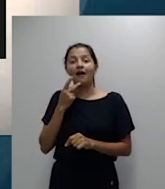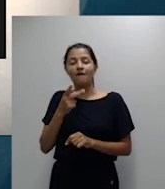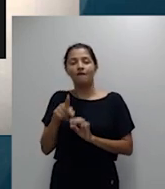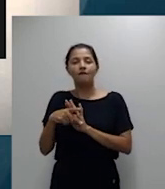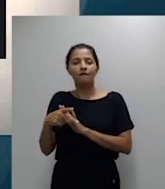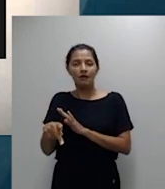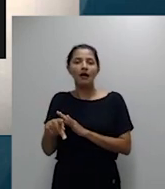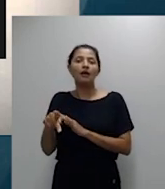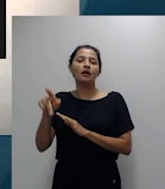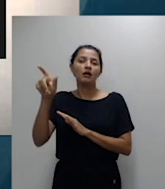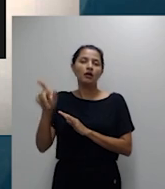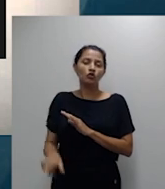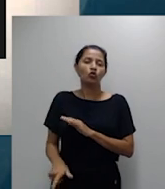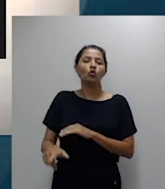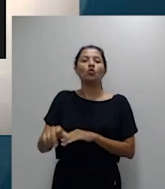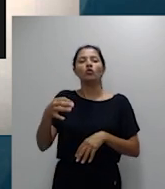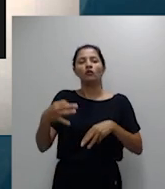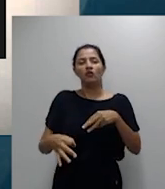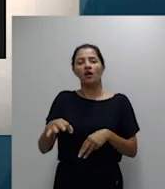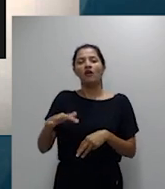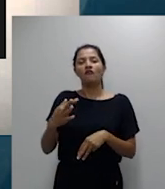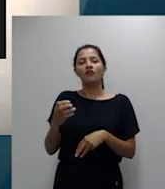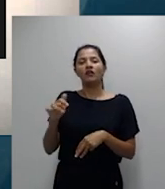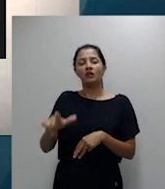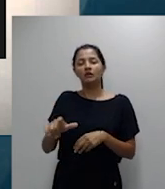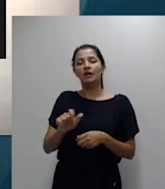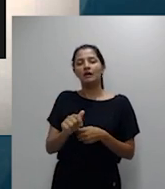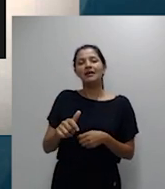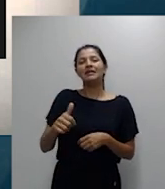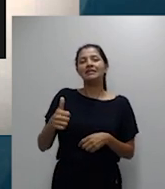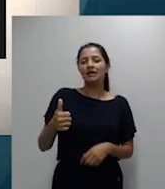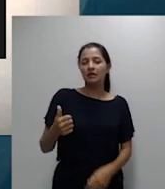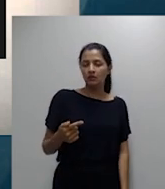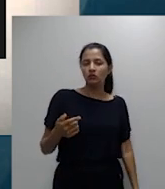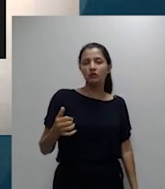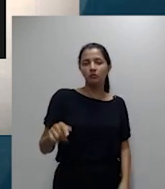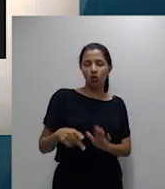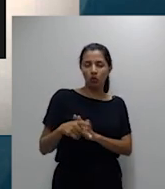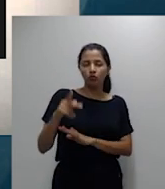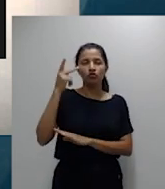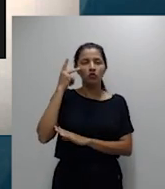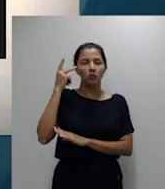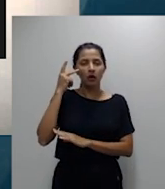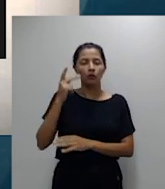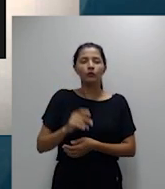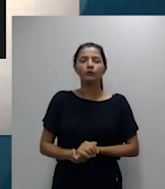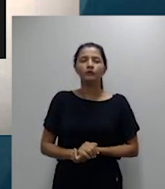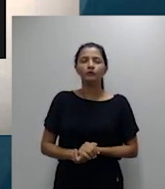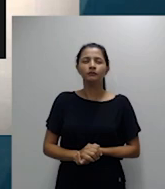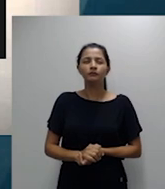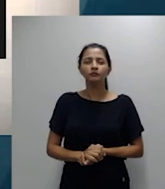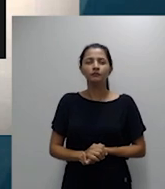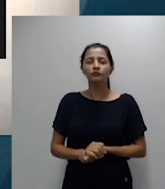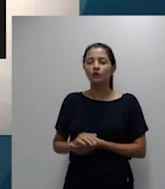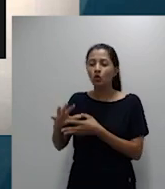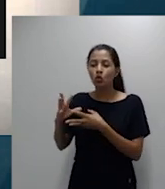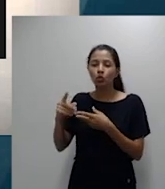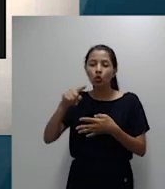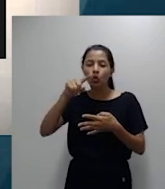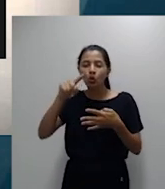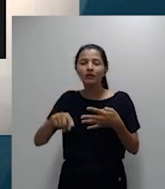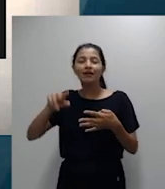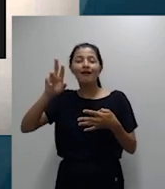pelo Ministro og Fernandes no recurso luar s967 1205 de São Paulo Então por todas essas razões